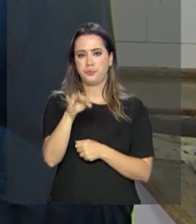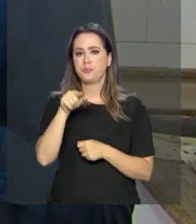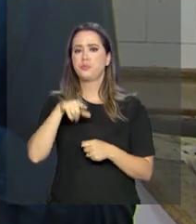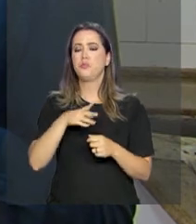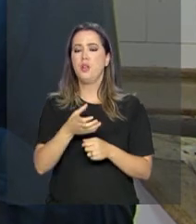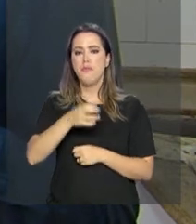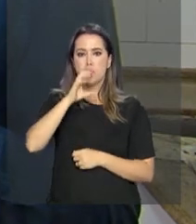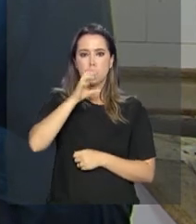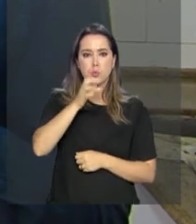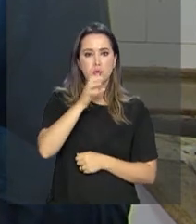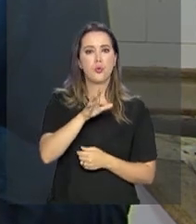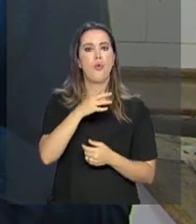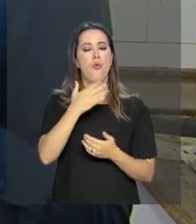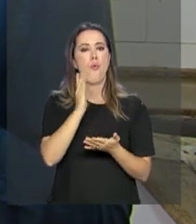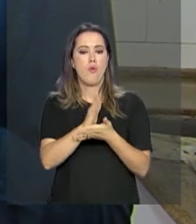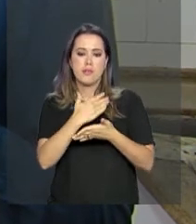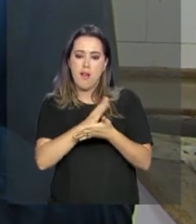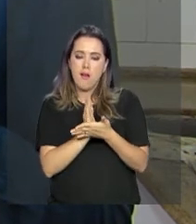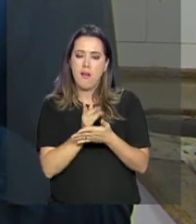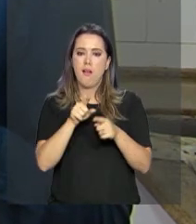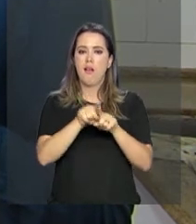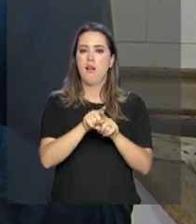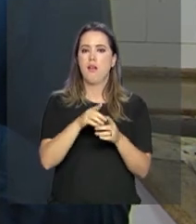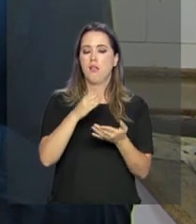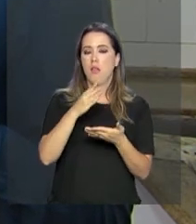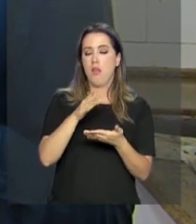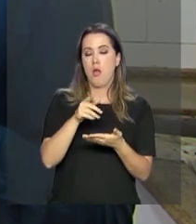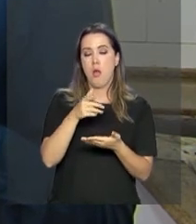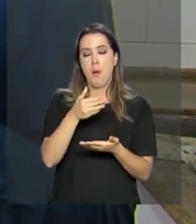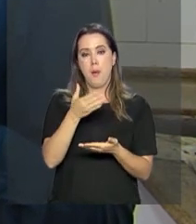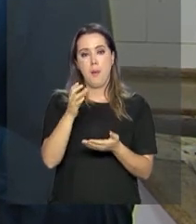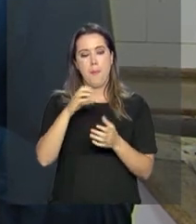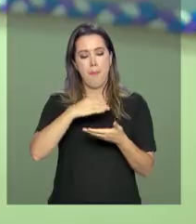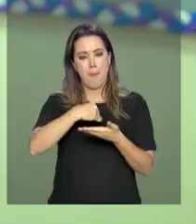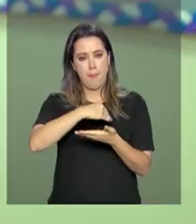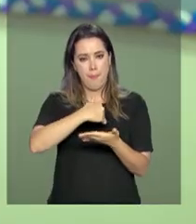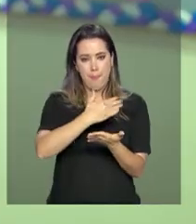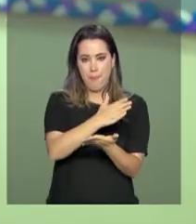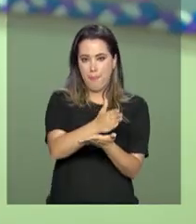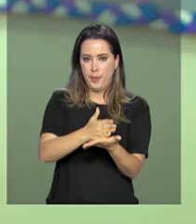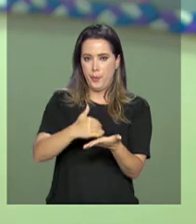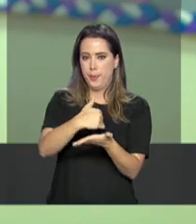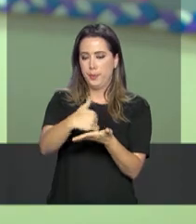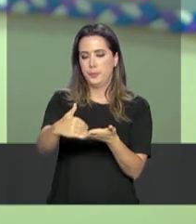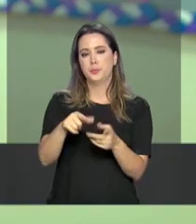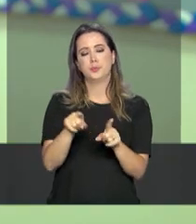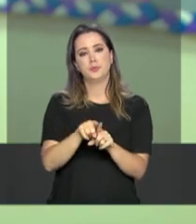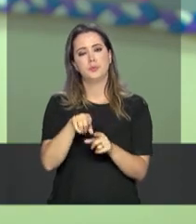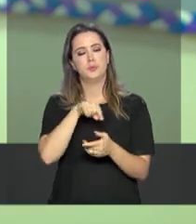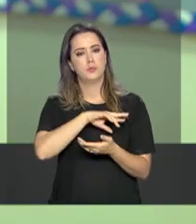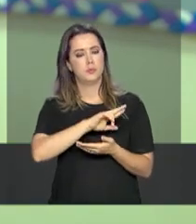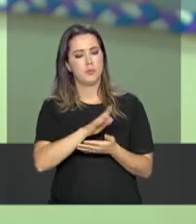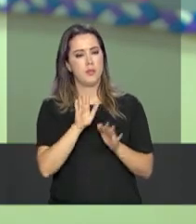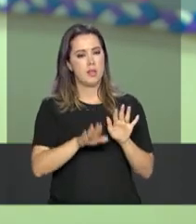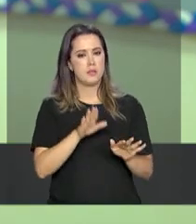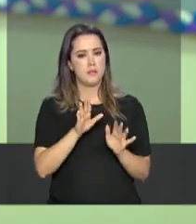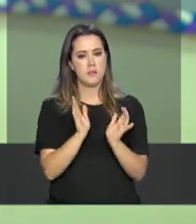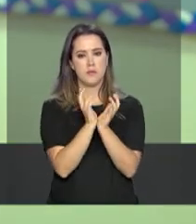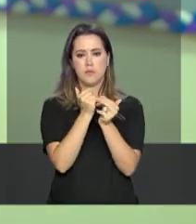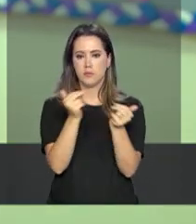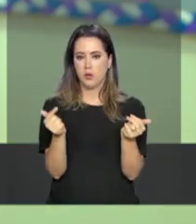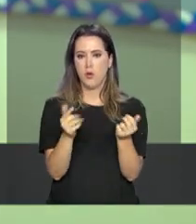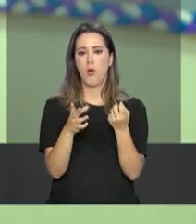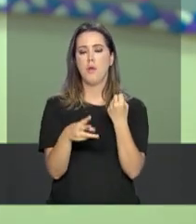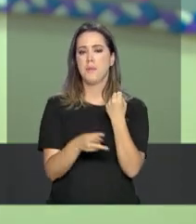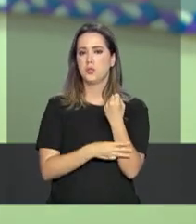bolos e tortas com as frutas, verduras e legumes do banco de alimentos. A gente recebe bastante folhagem, às vezes vem tomate,